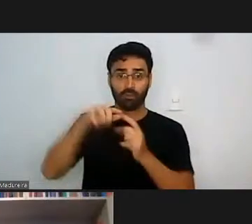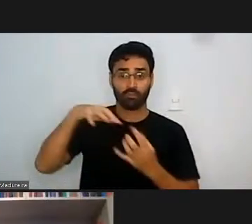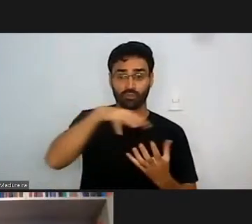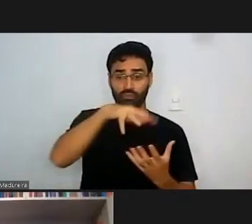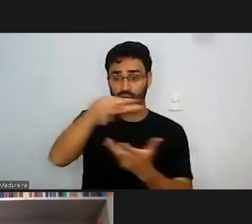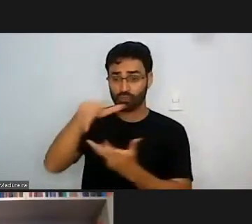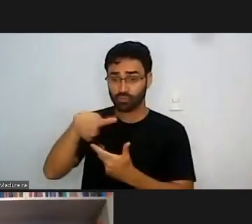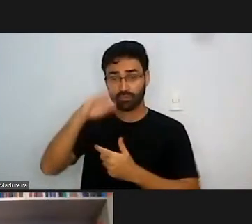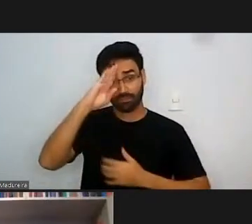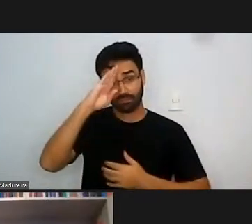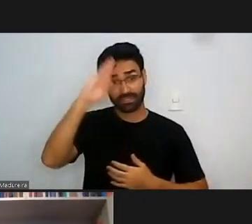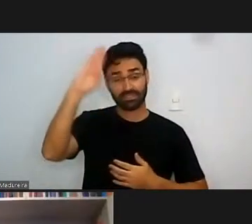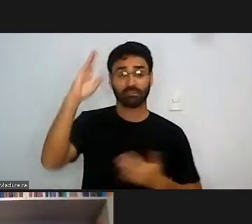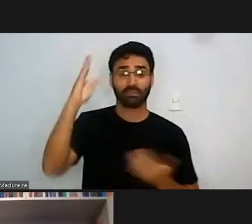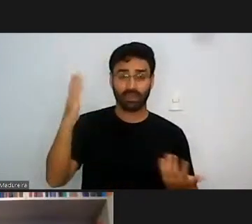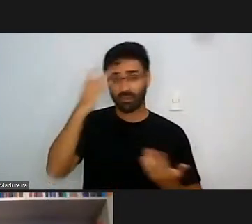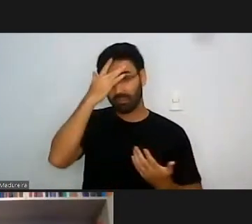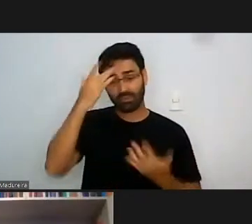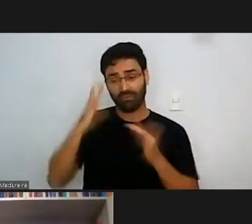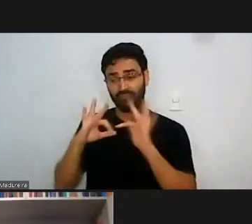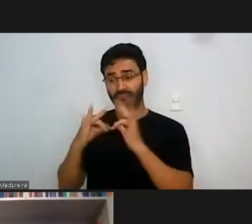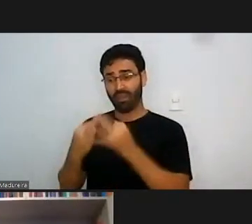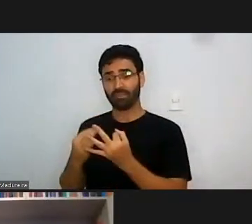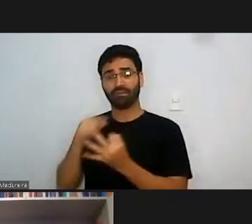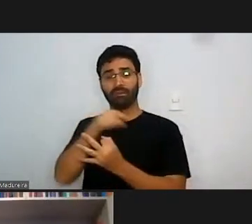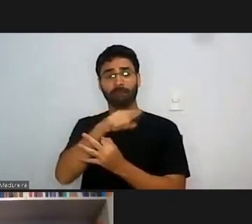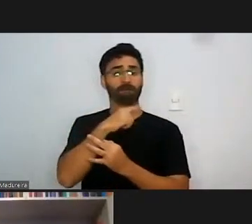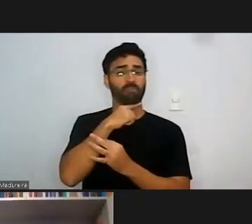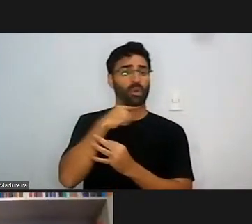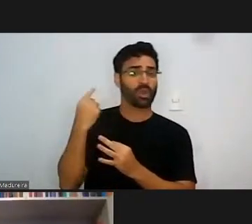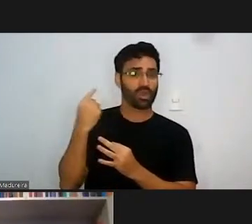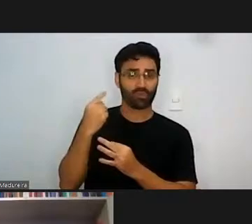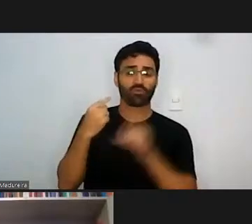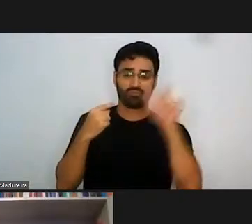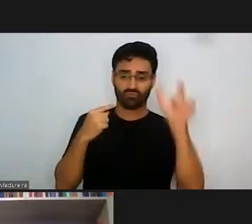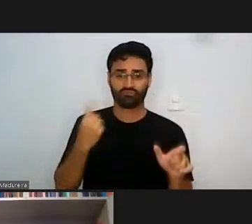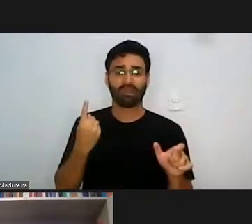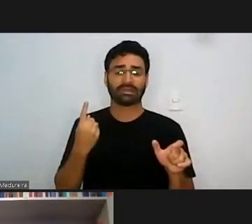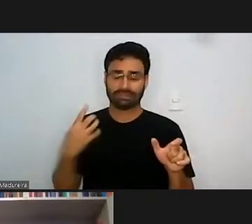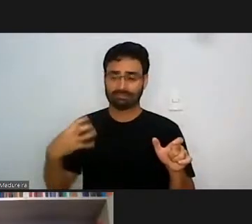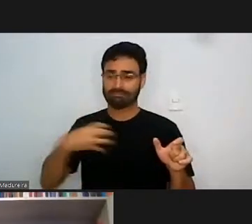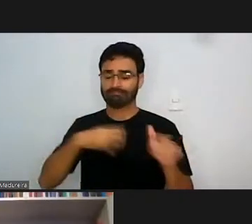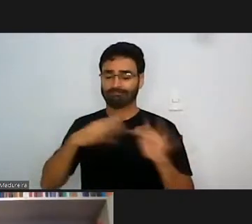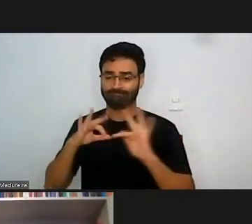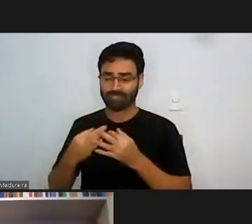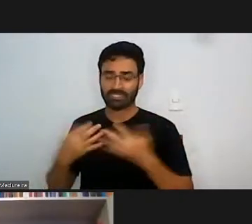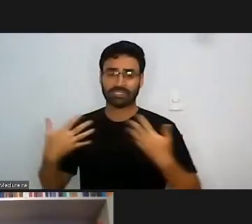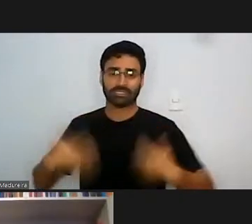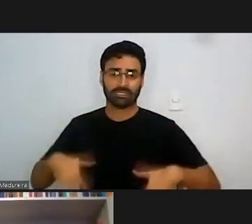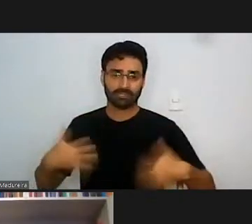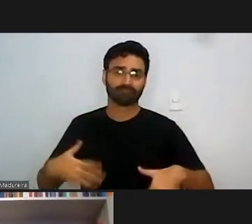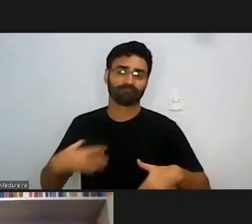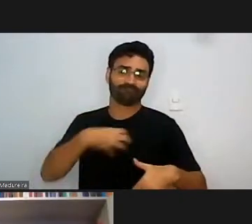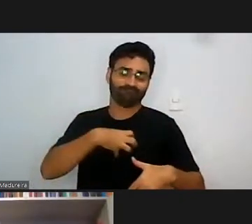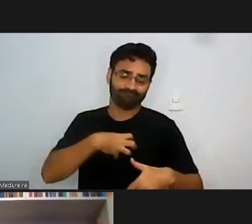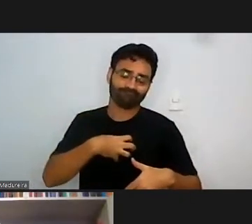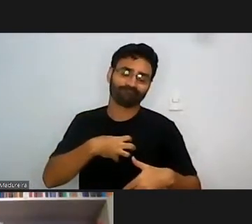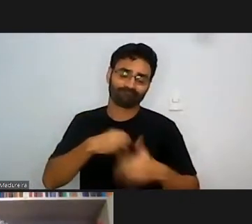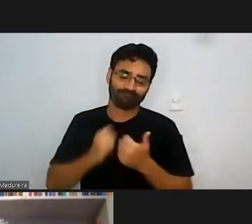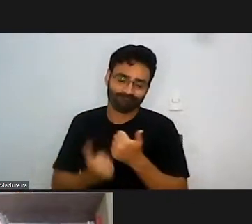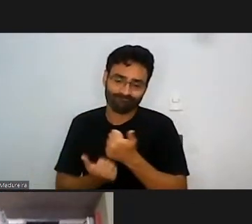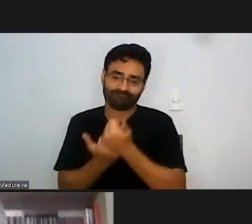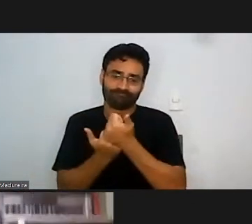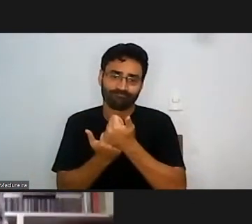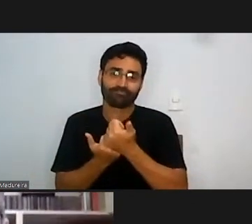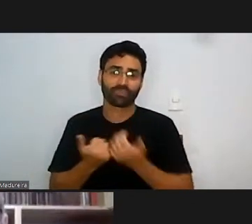aqueles que perderam entes queridos para esta doença. E é por isso que estamos aqui